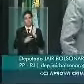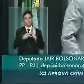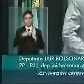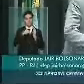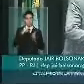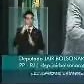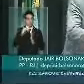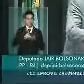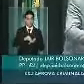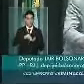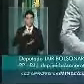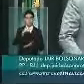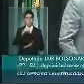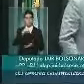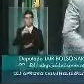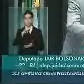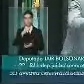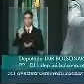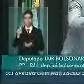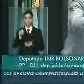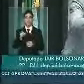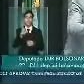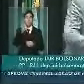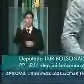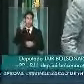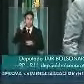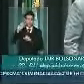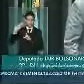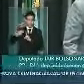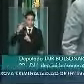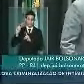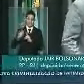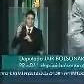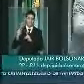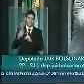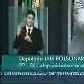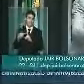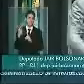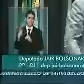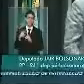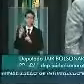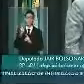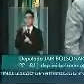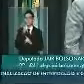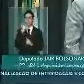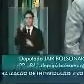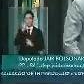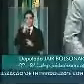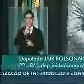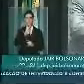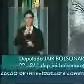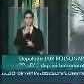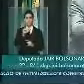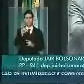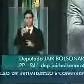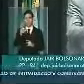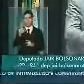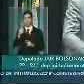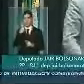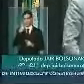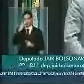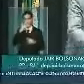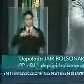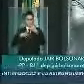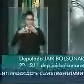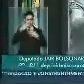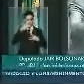senhor presidente, eu fui muito atacado ontem. Para deixar claro aqui o que a história nos revela, o deputado Brizola Neto, né, me acusou de muita